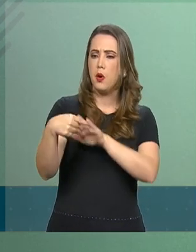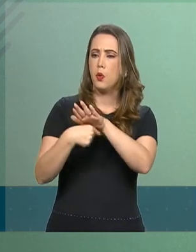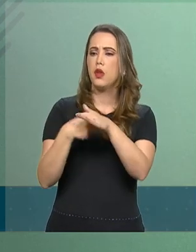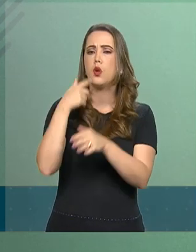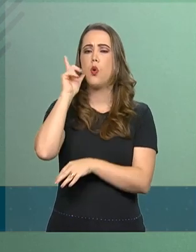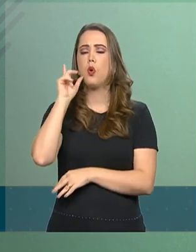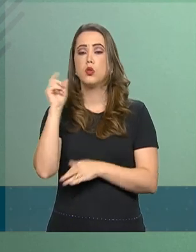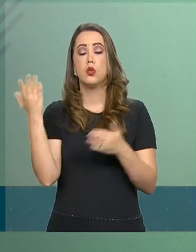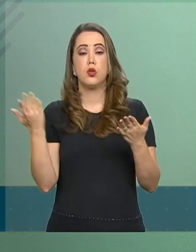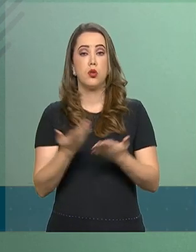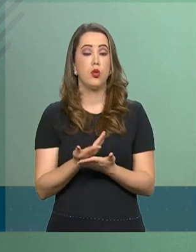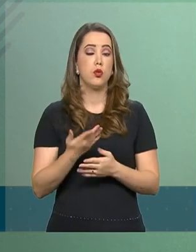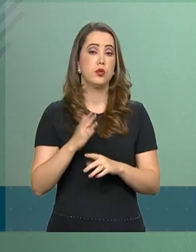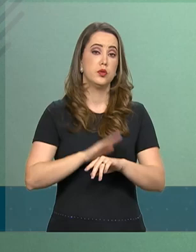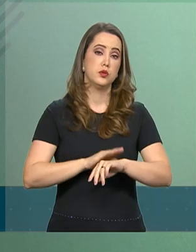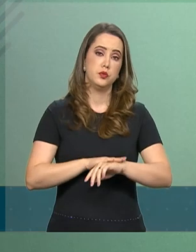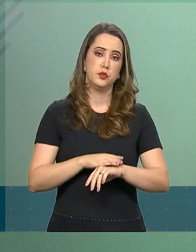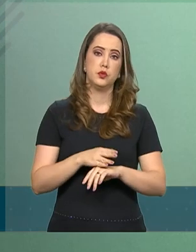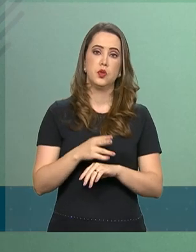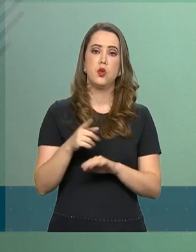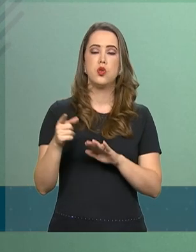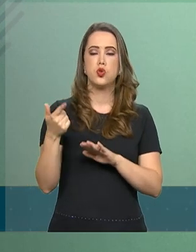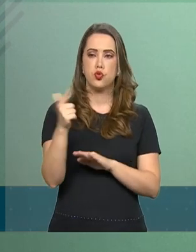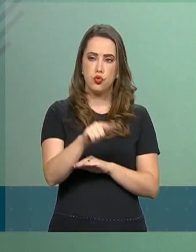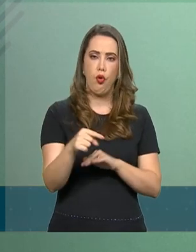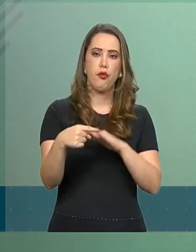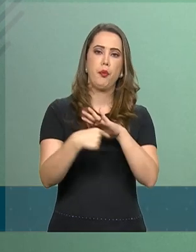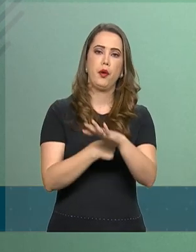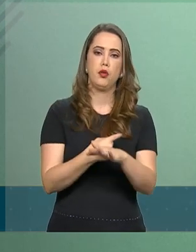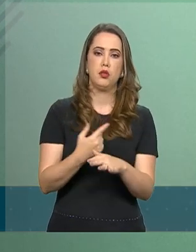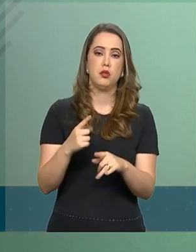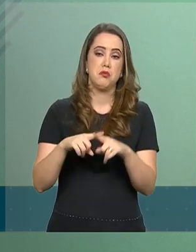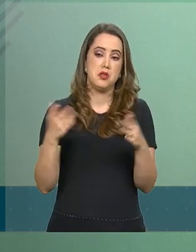ontem e hoje ainda adiantar esta pergunta